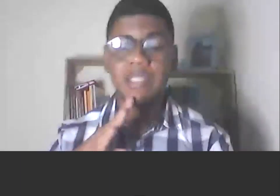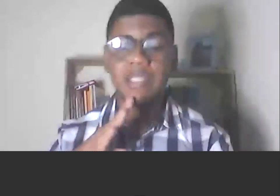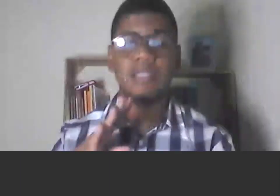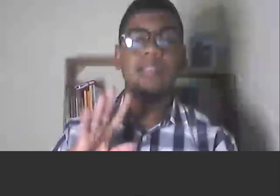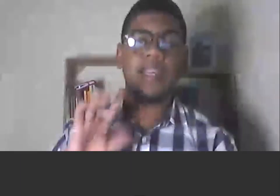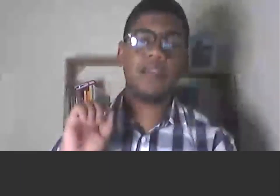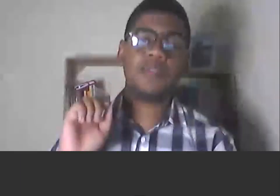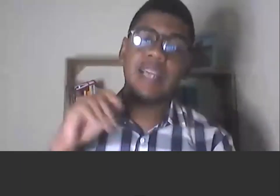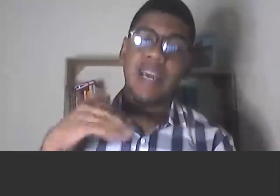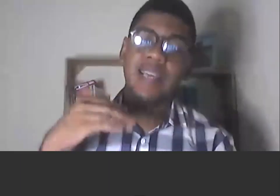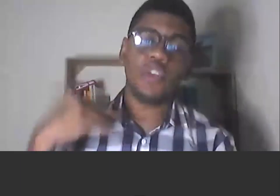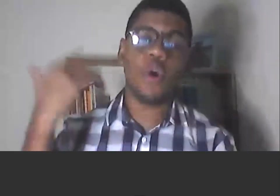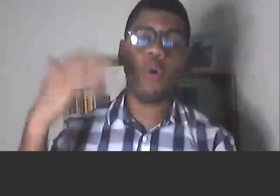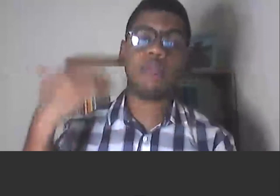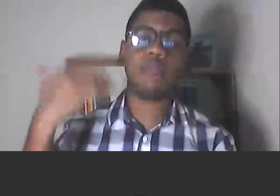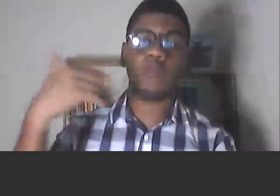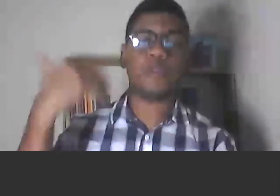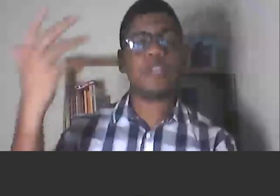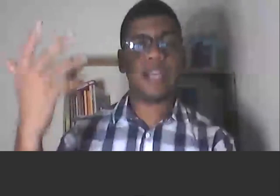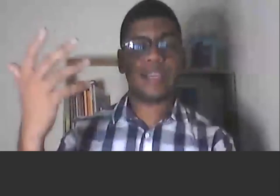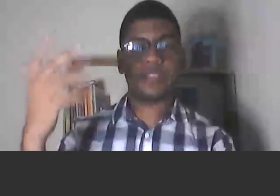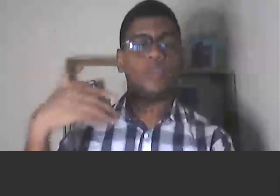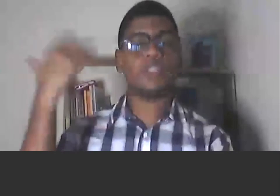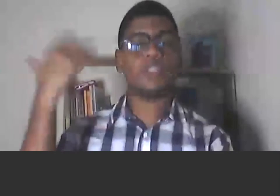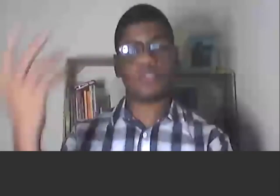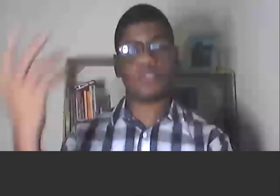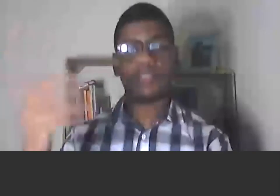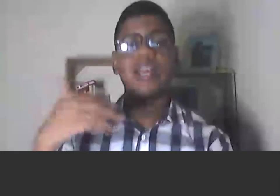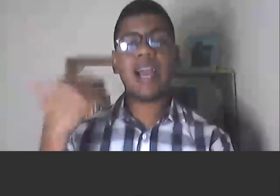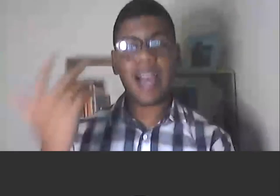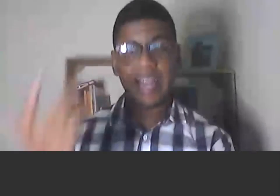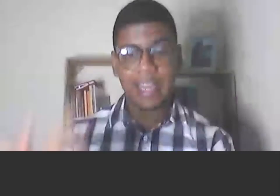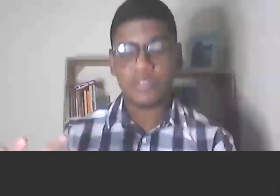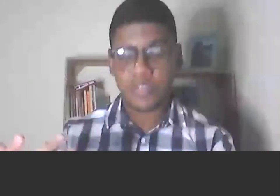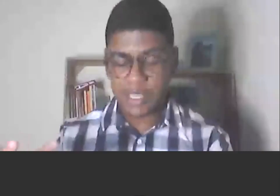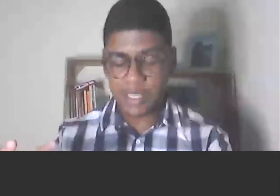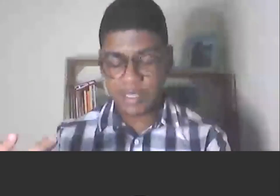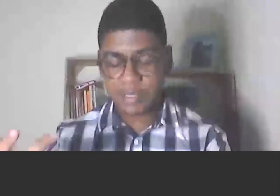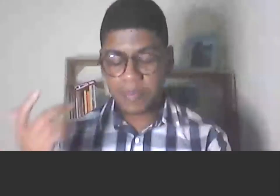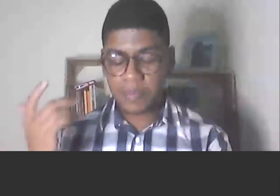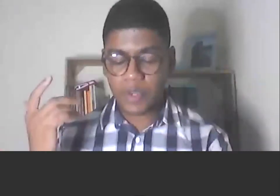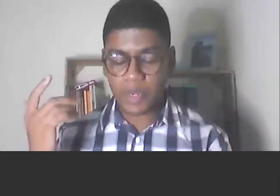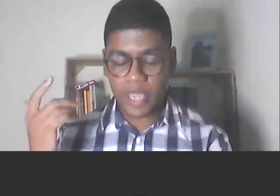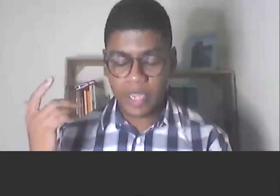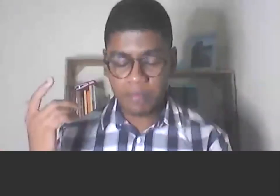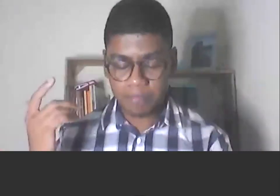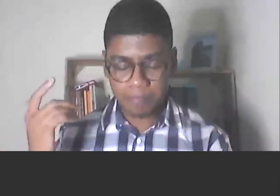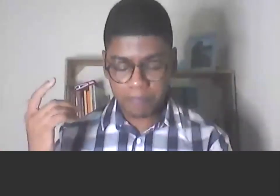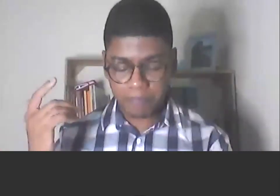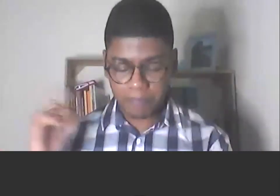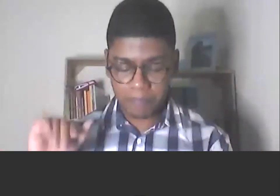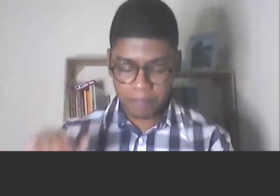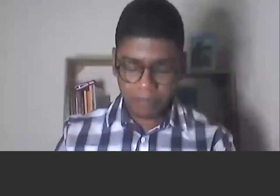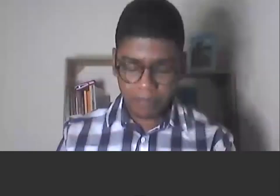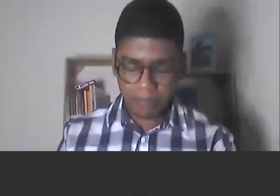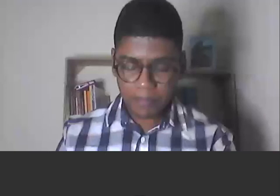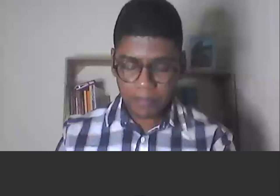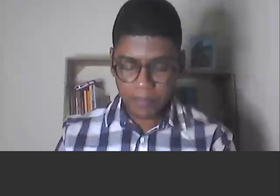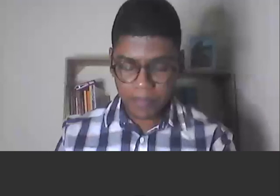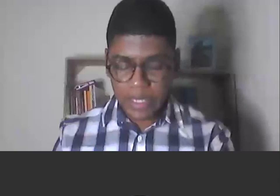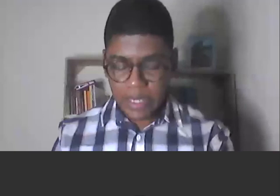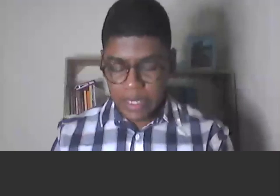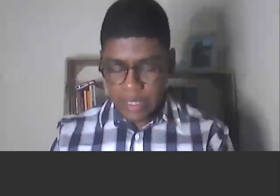tá? Então, assim, seriam sinais de outros profissionais, de outras profissões, além das de vocês, ok?